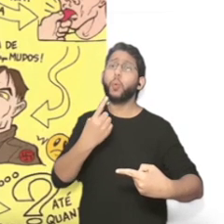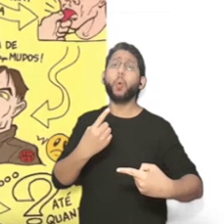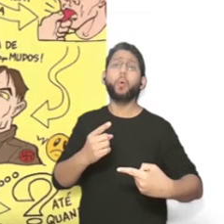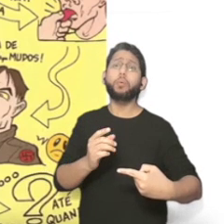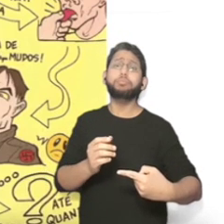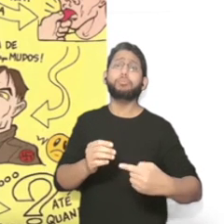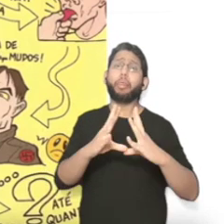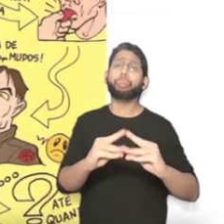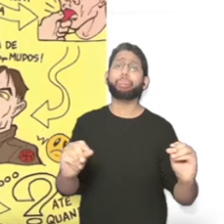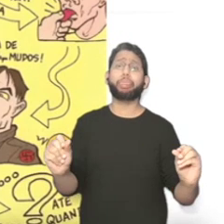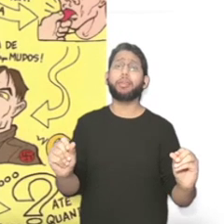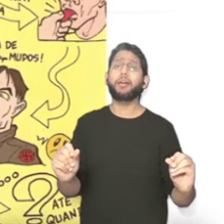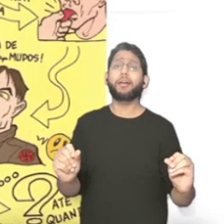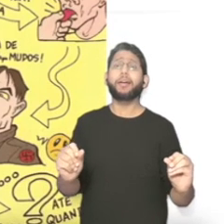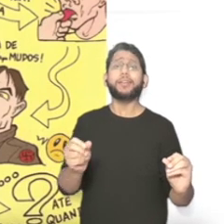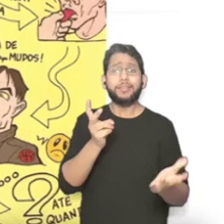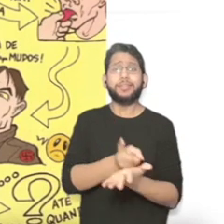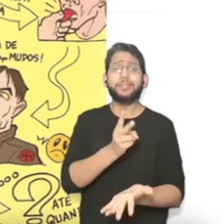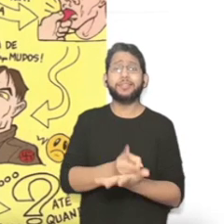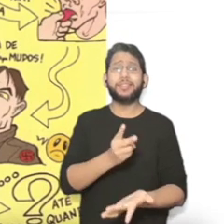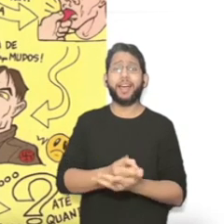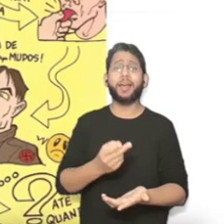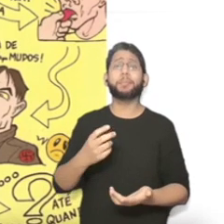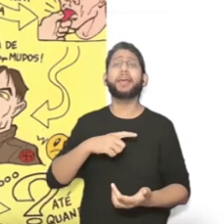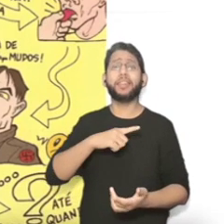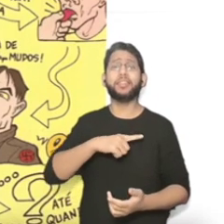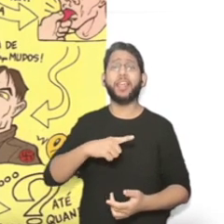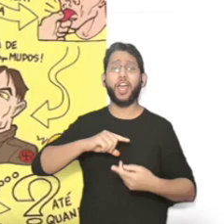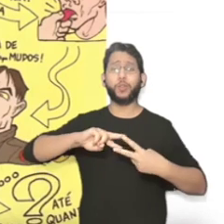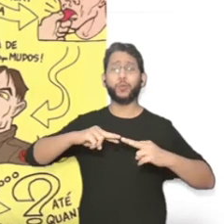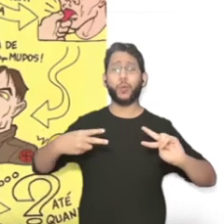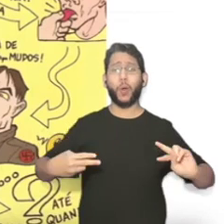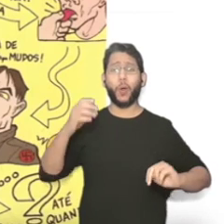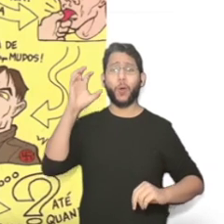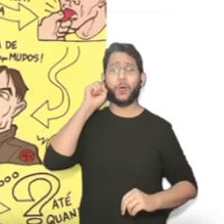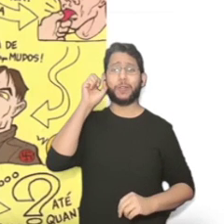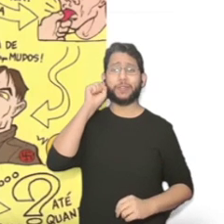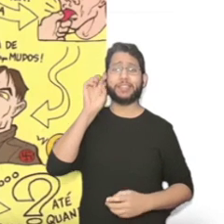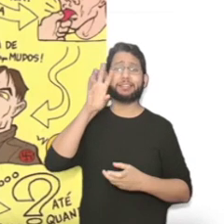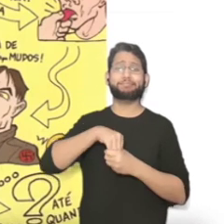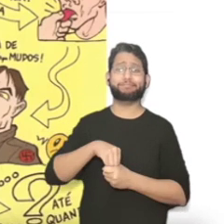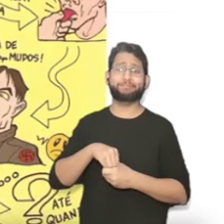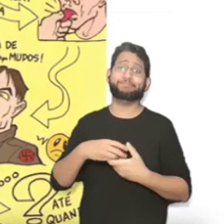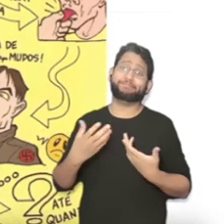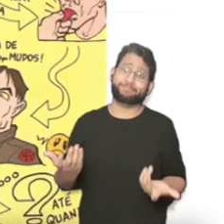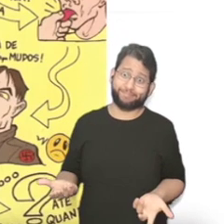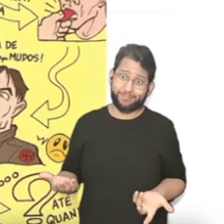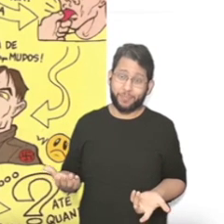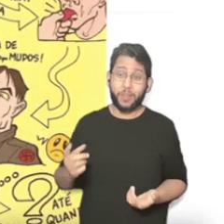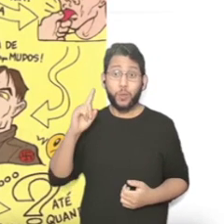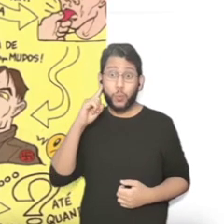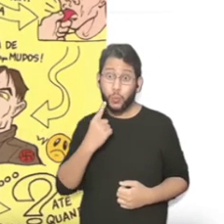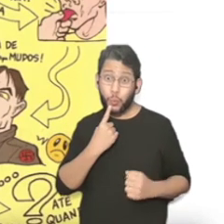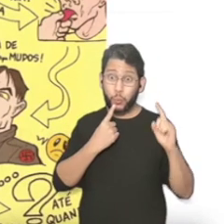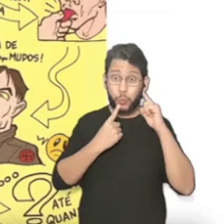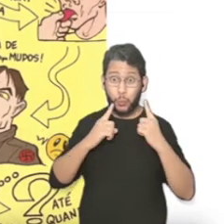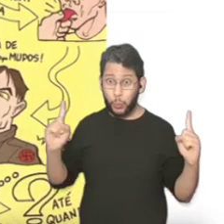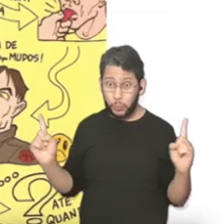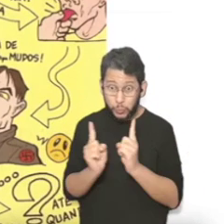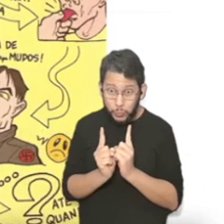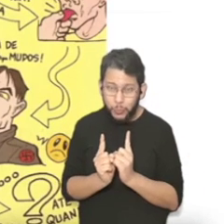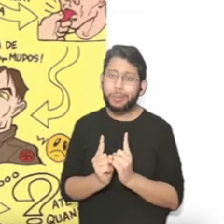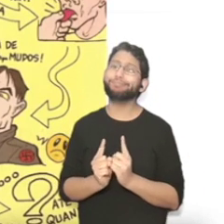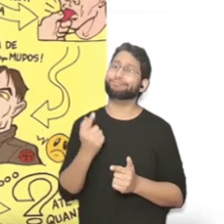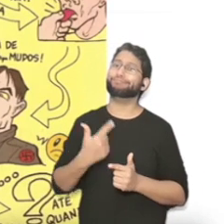população surda da face da Terra, né, que a gente não permitiria que um surdo casando-se com outro surdo